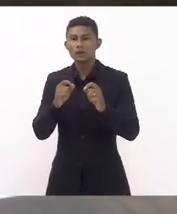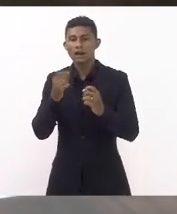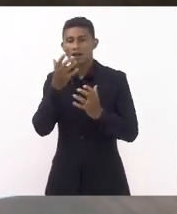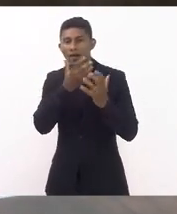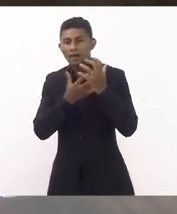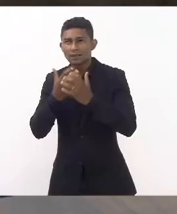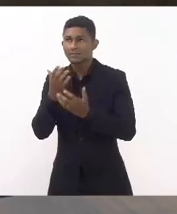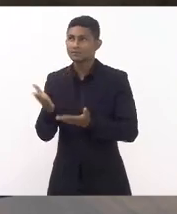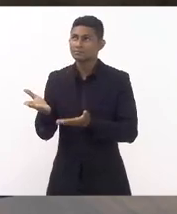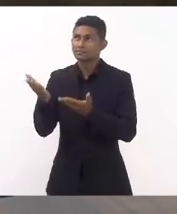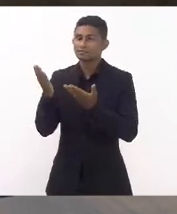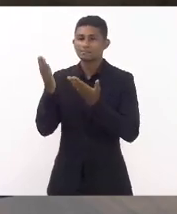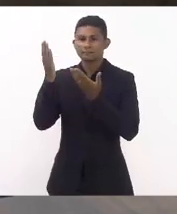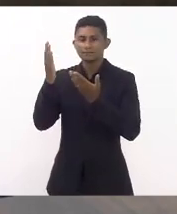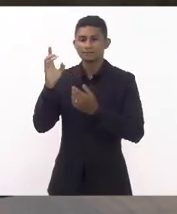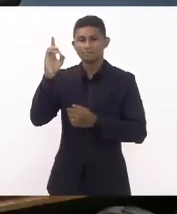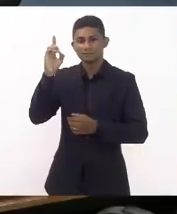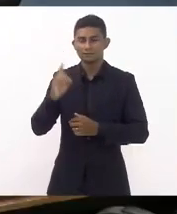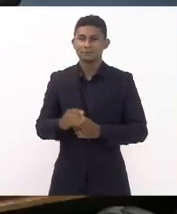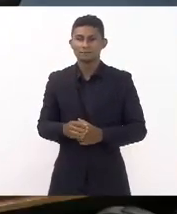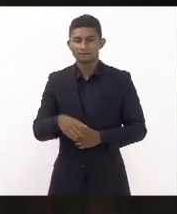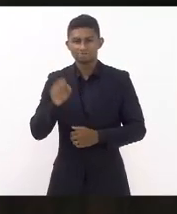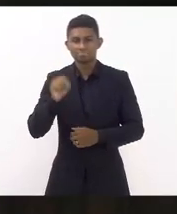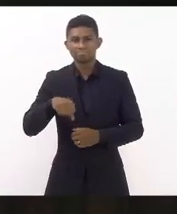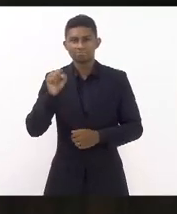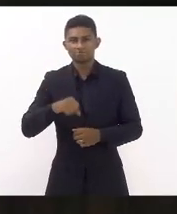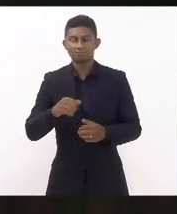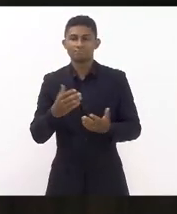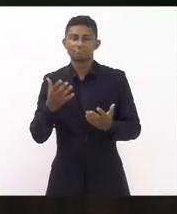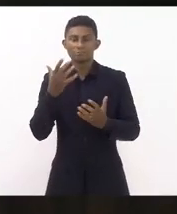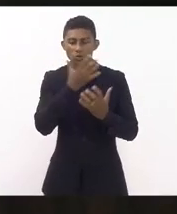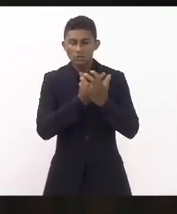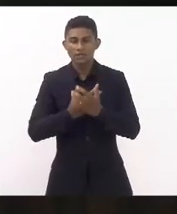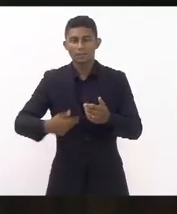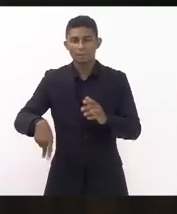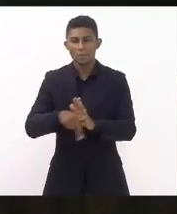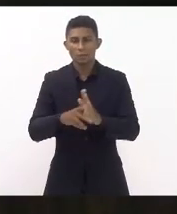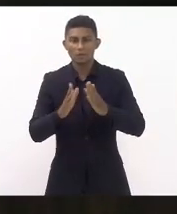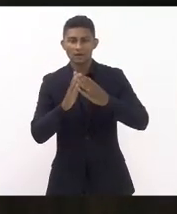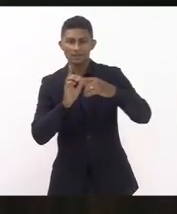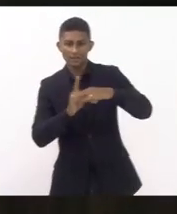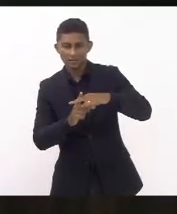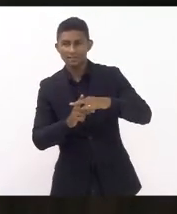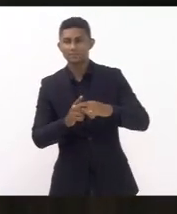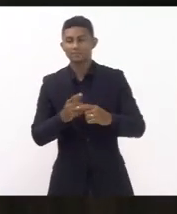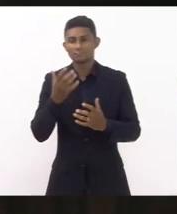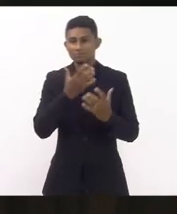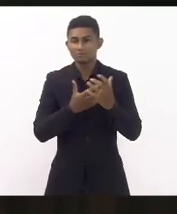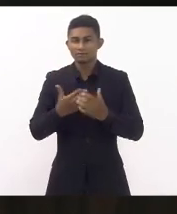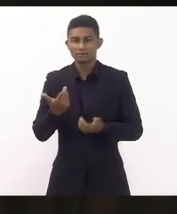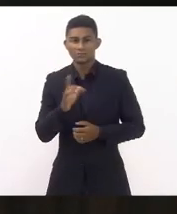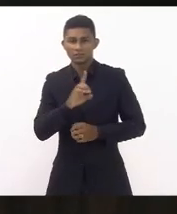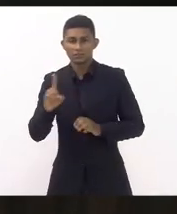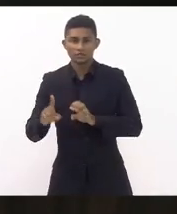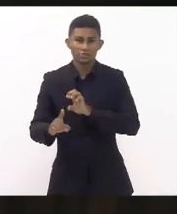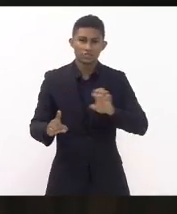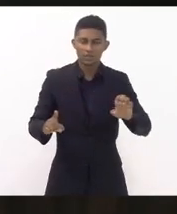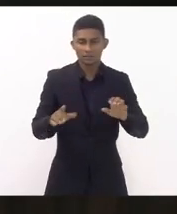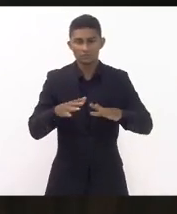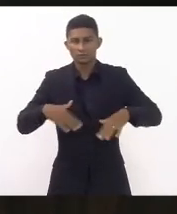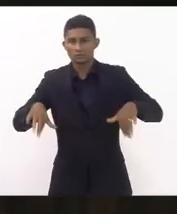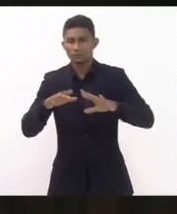coisa impressionante, é verdade, né? Estávamos cantando músicas gospels ali, todo mundo junto, unido, direita com esquerda e centro.